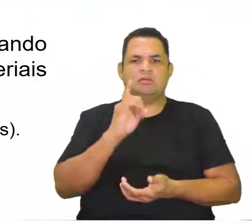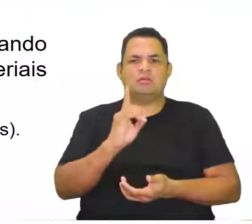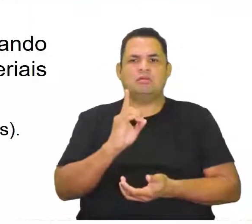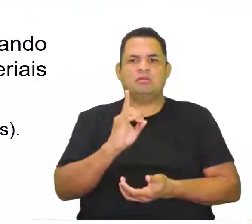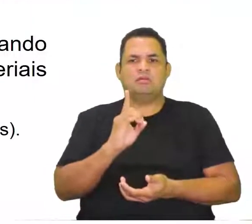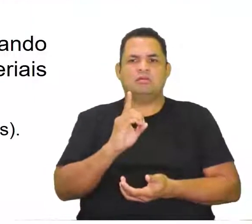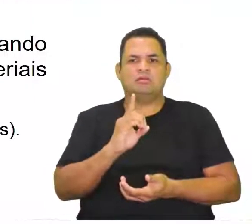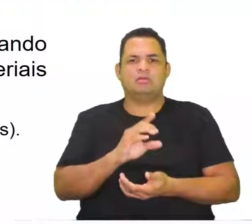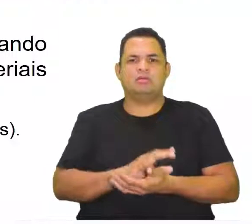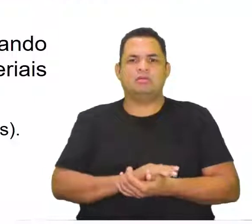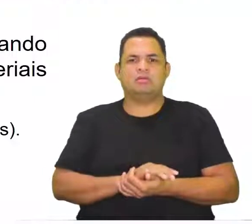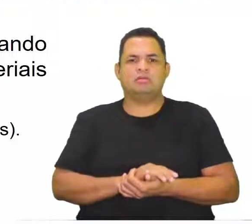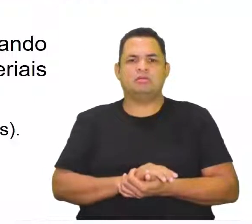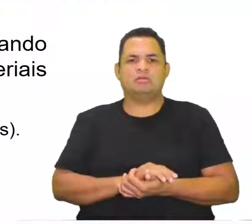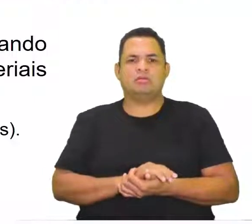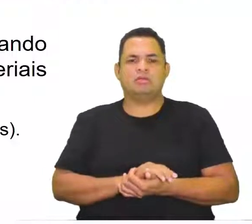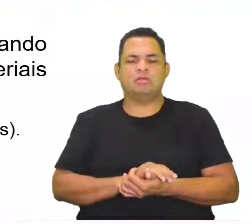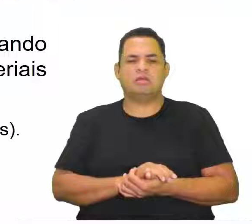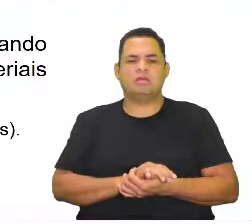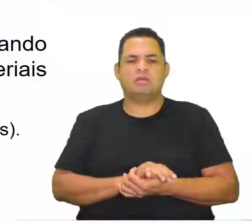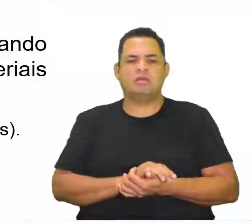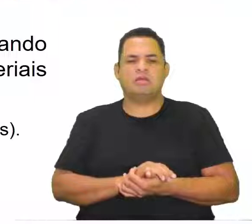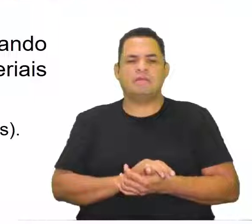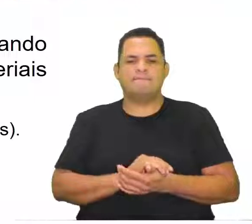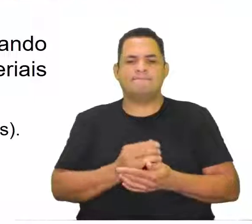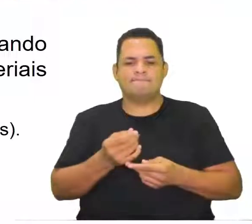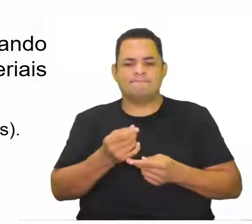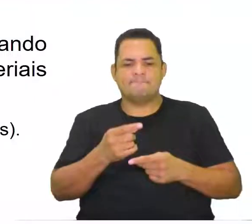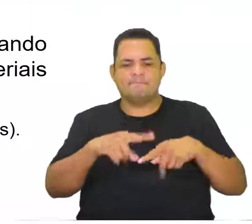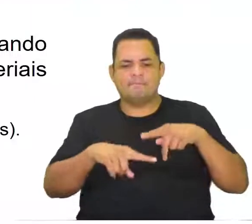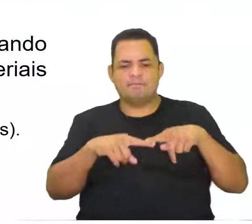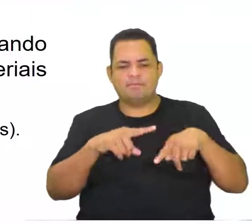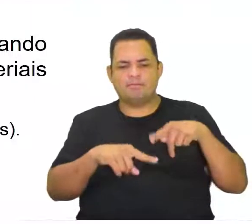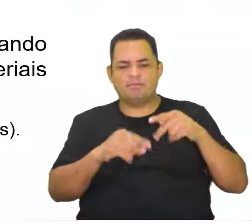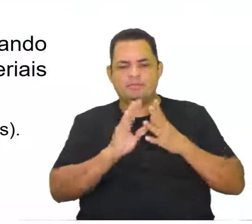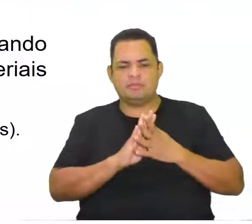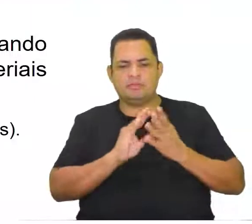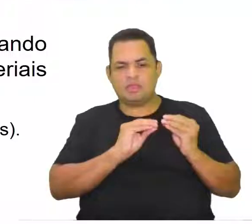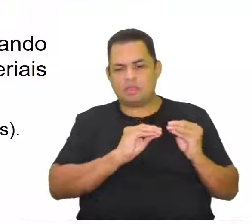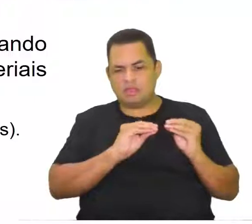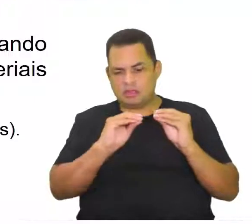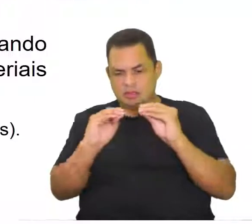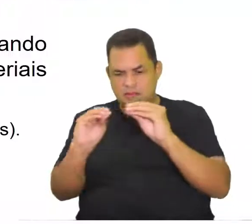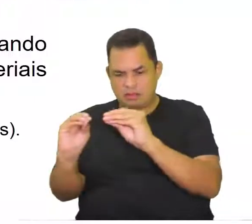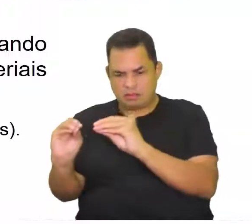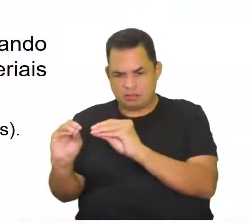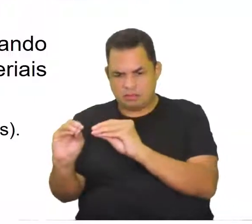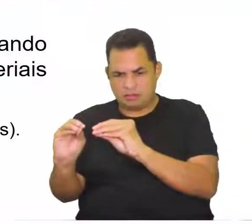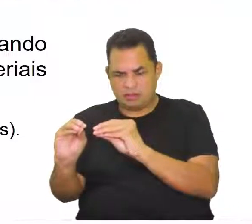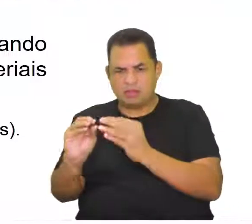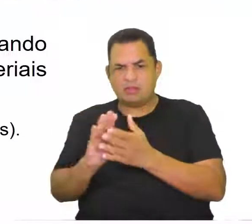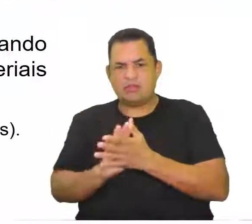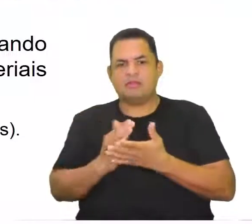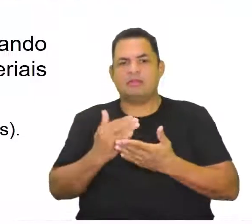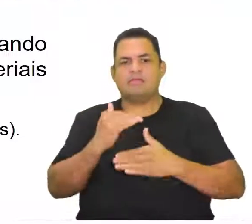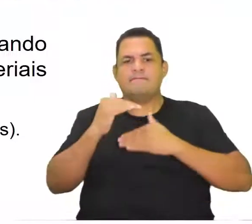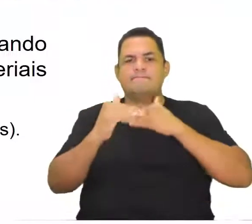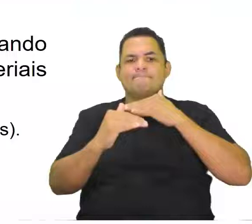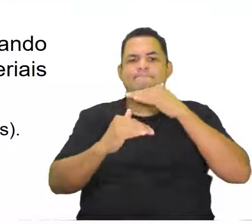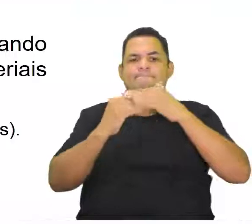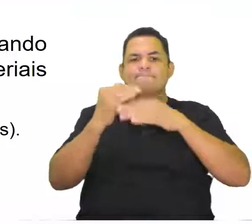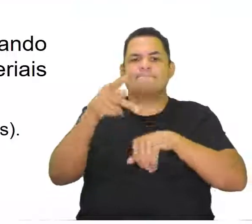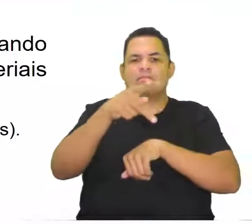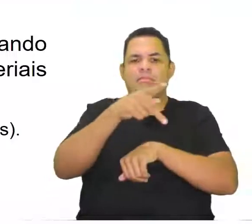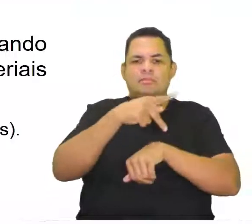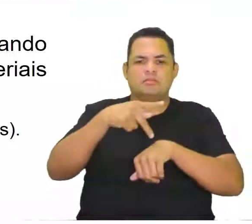de mercadorias recondicionadas enviadas para os países em desenvolvimento é